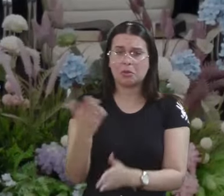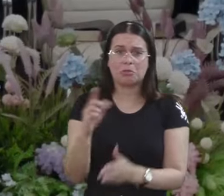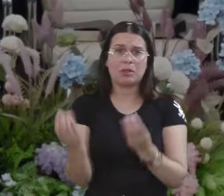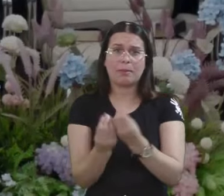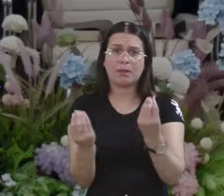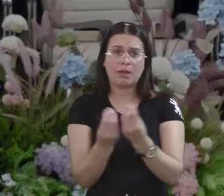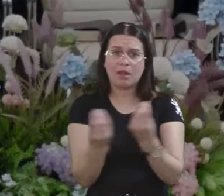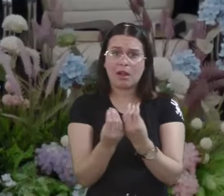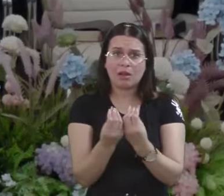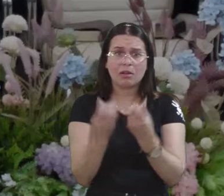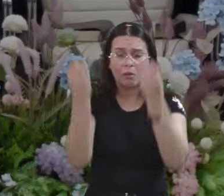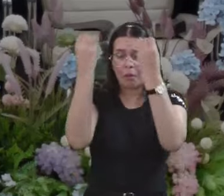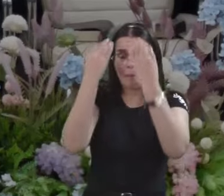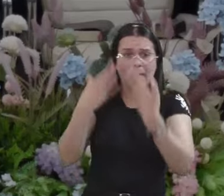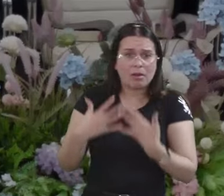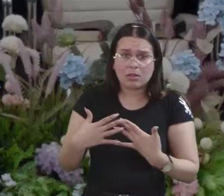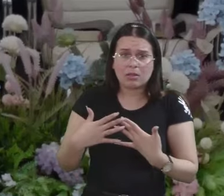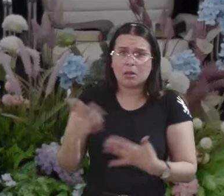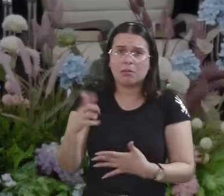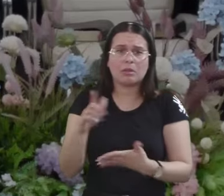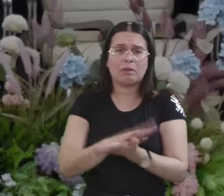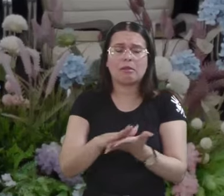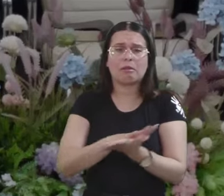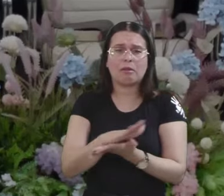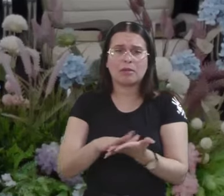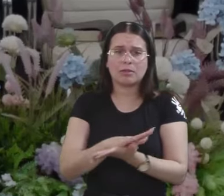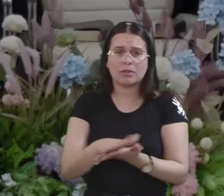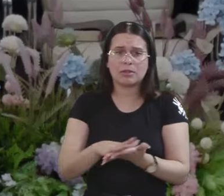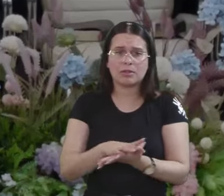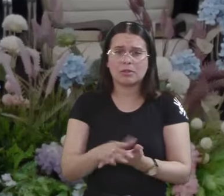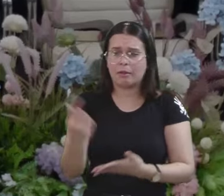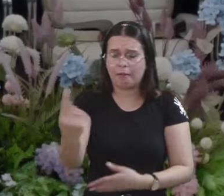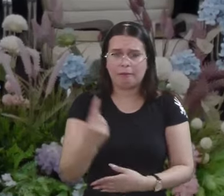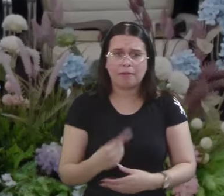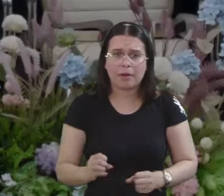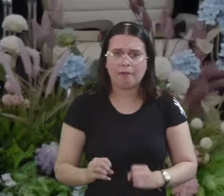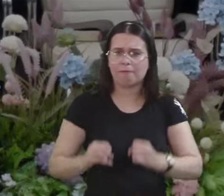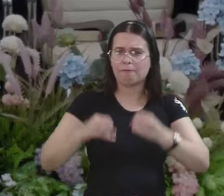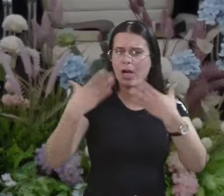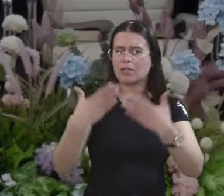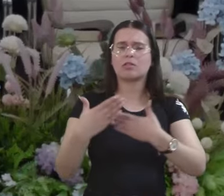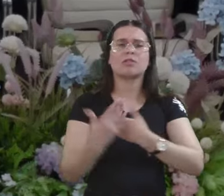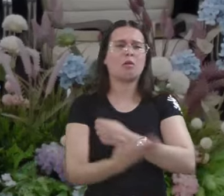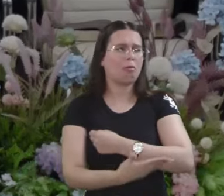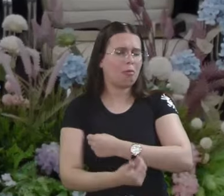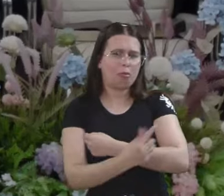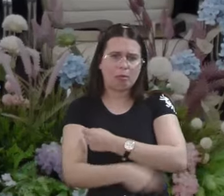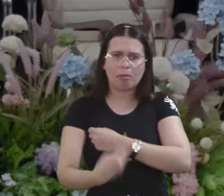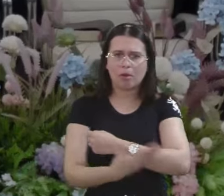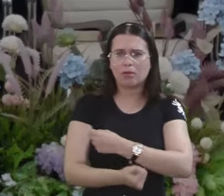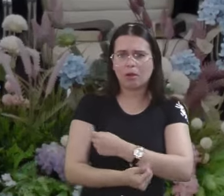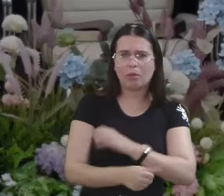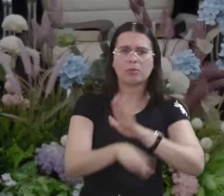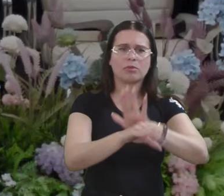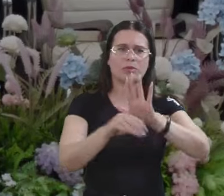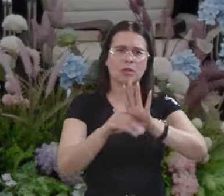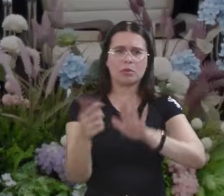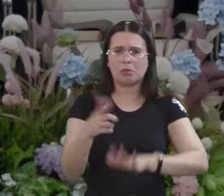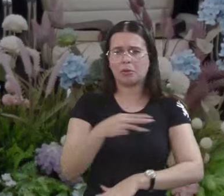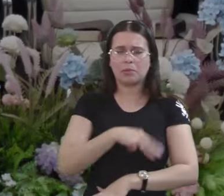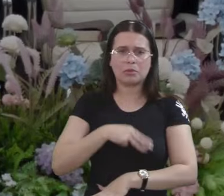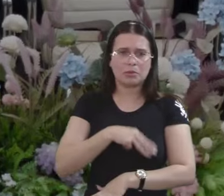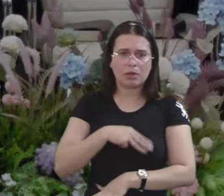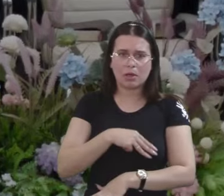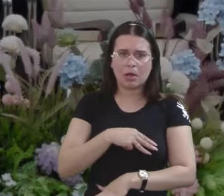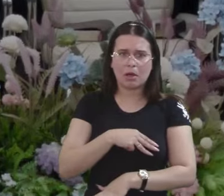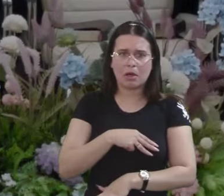tem nada, não tem nada. Você vê grandes congressos, mas não tem um missionário no congresso. Não tem um missionário no congresso, ninguém